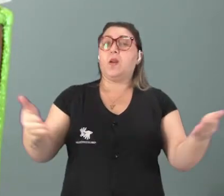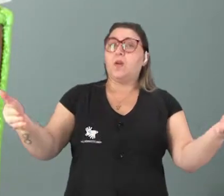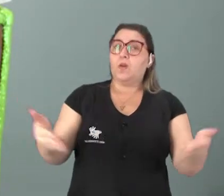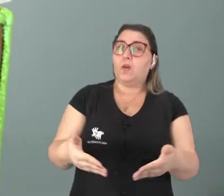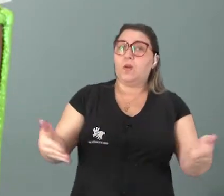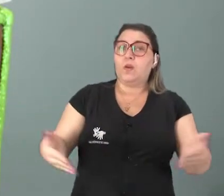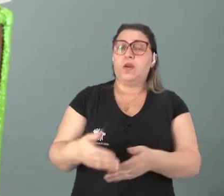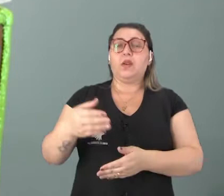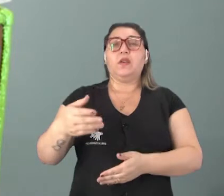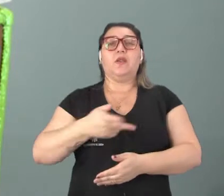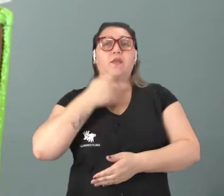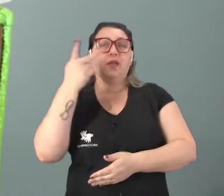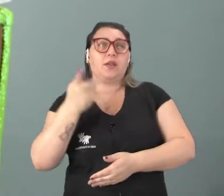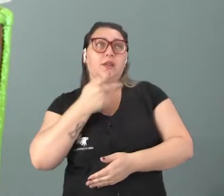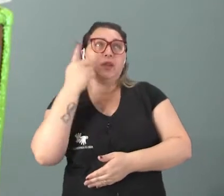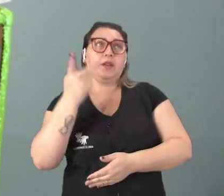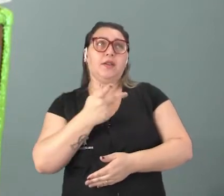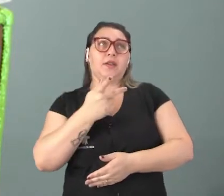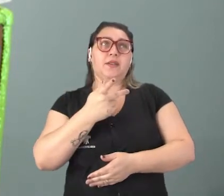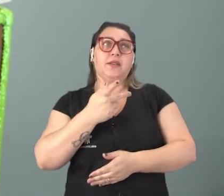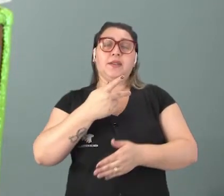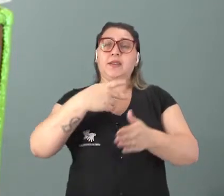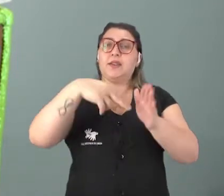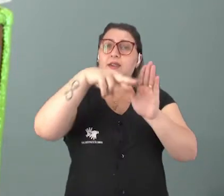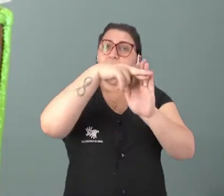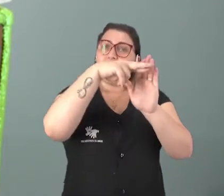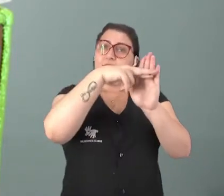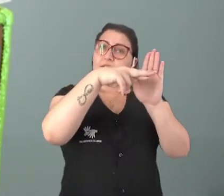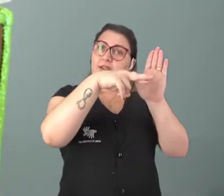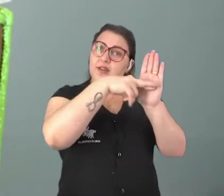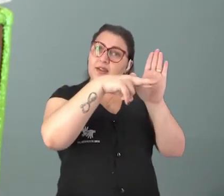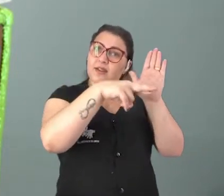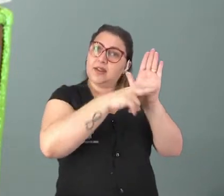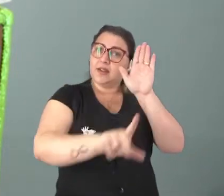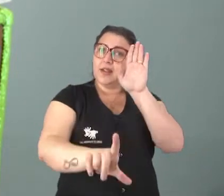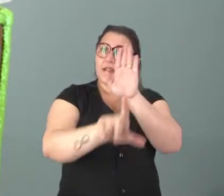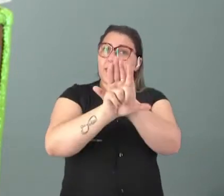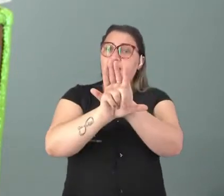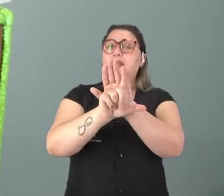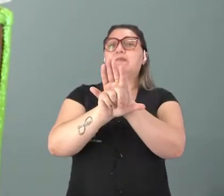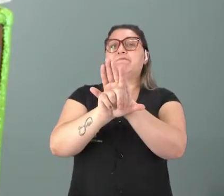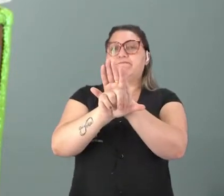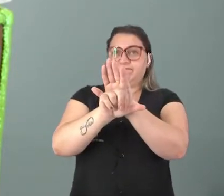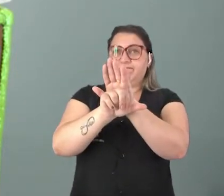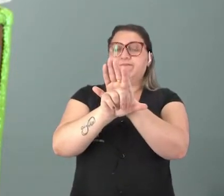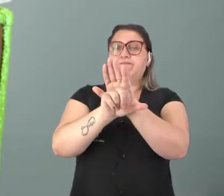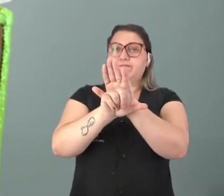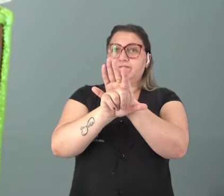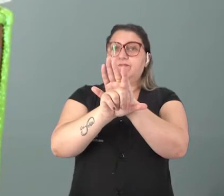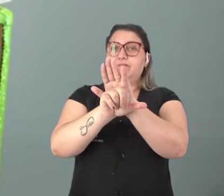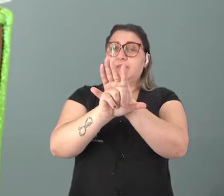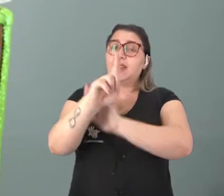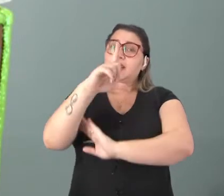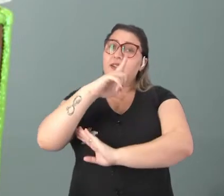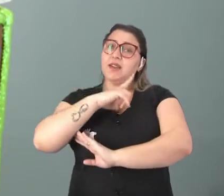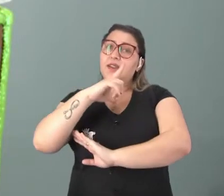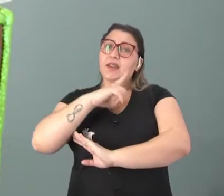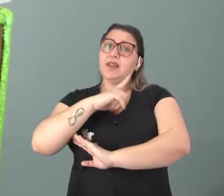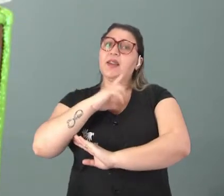nós iremos falar de regras, normas e leis que regem